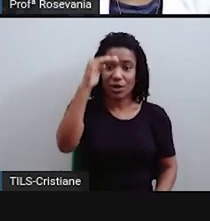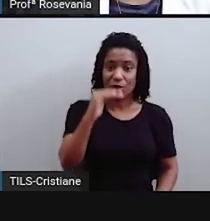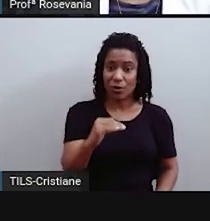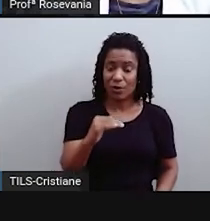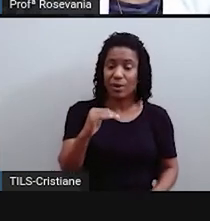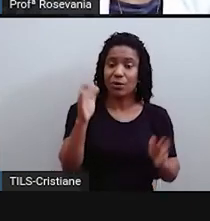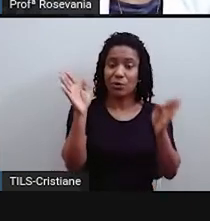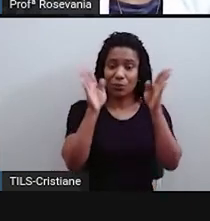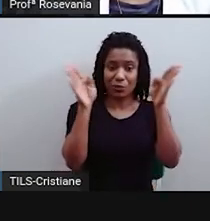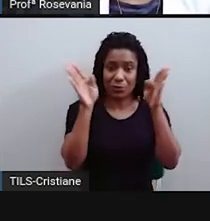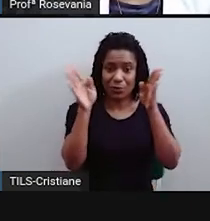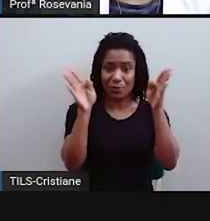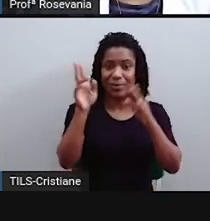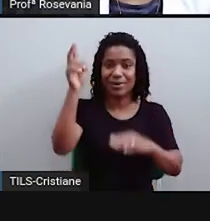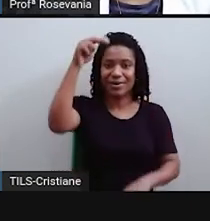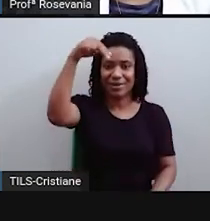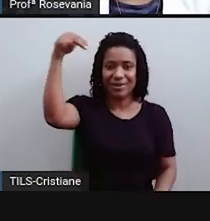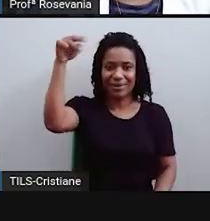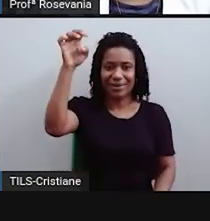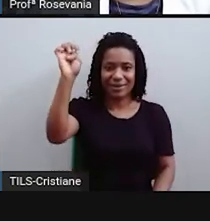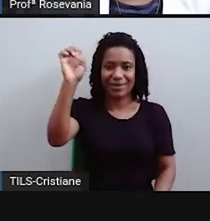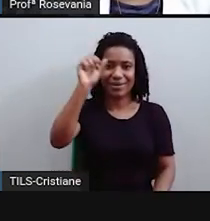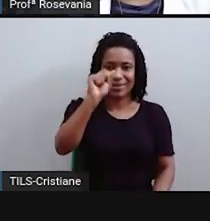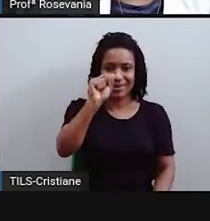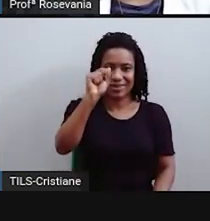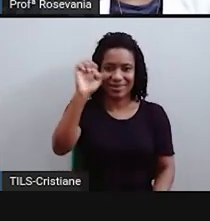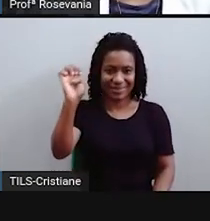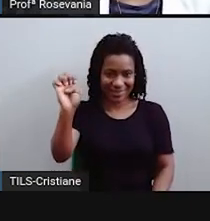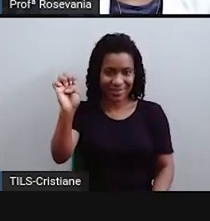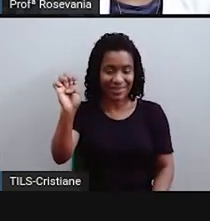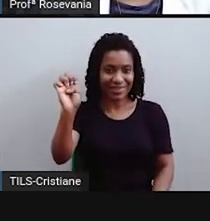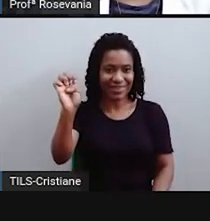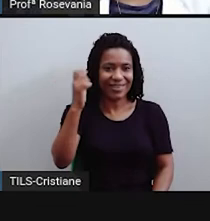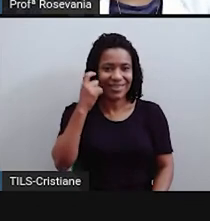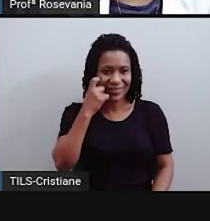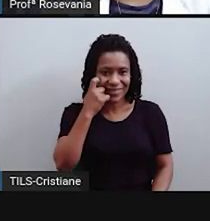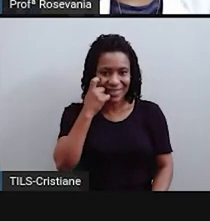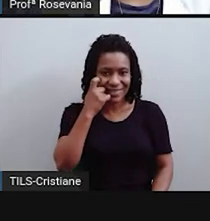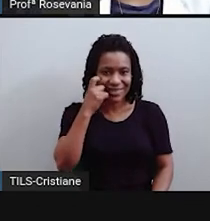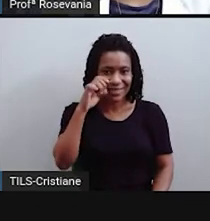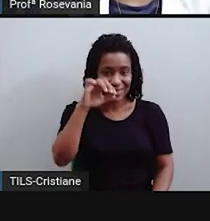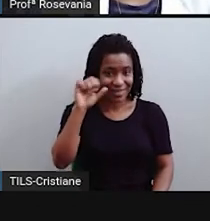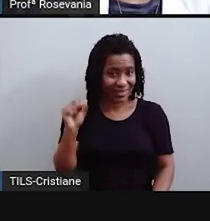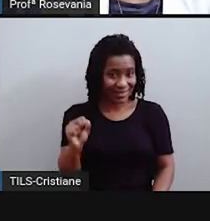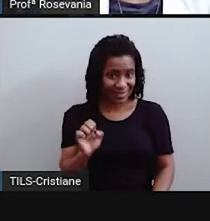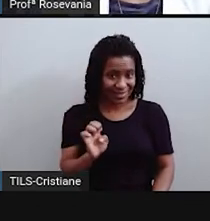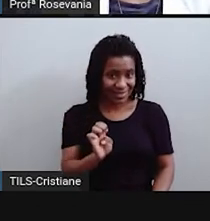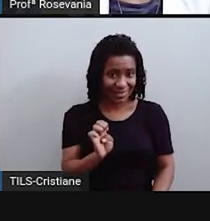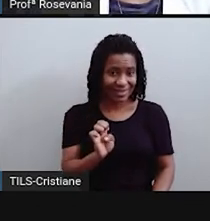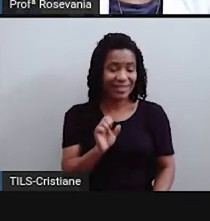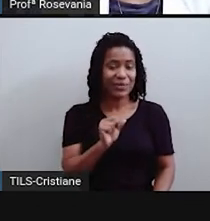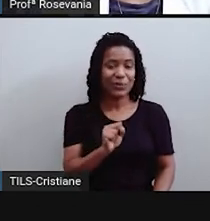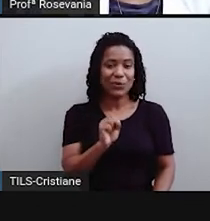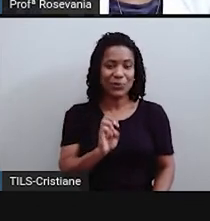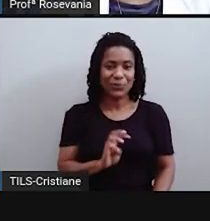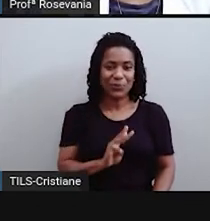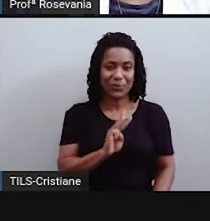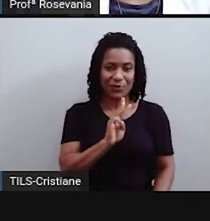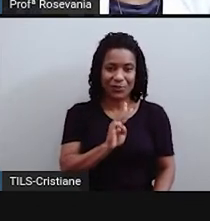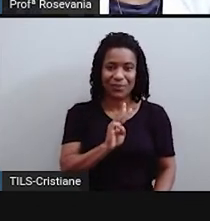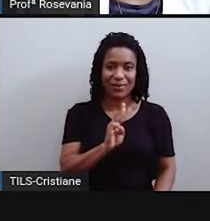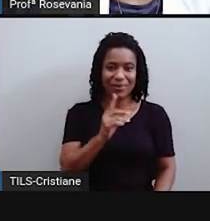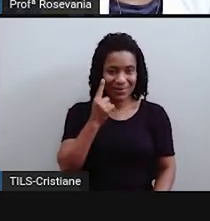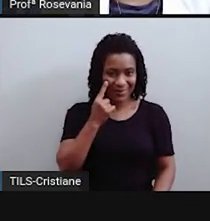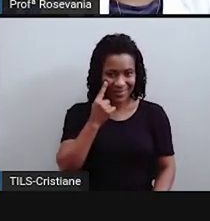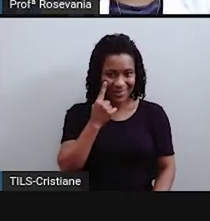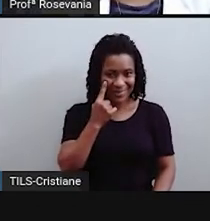com este. O sudoeste, que eu estou juntando um ponto, né, cardeal, os dois pontos cardeais aqui. E o noroeste, que eu estou juntando